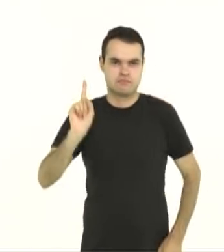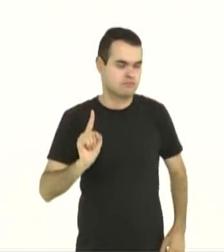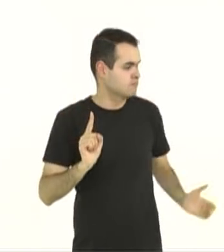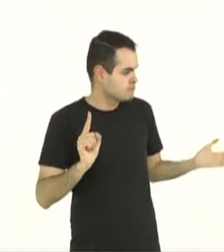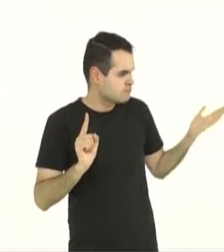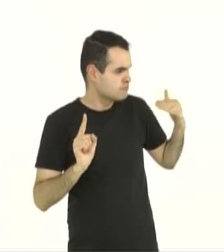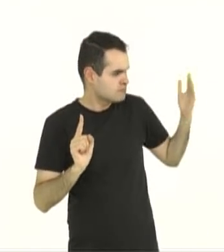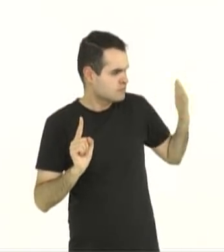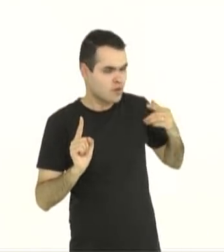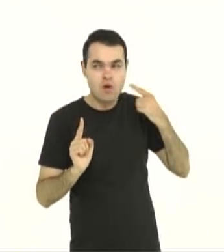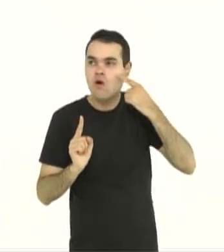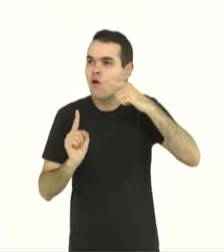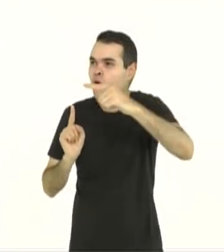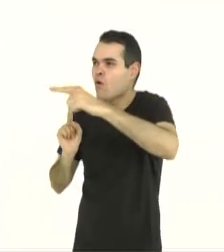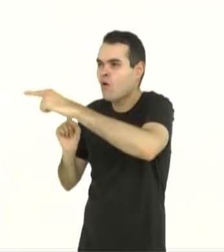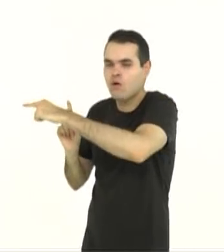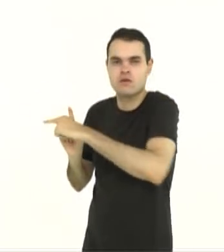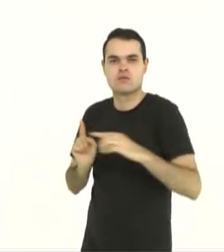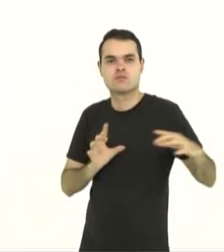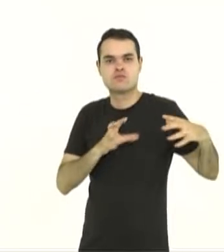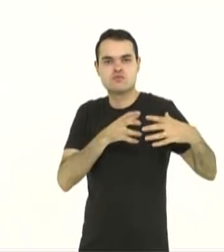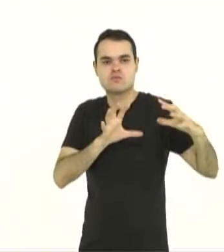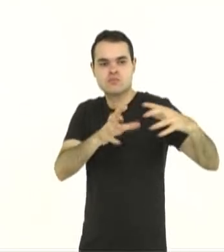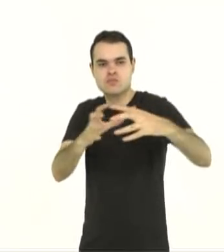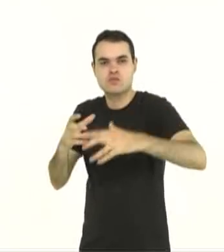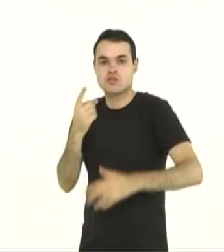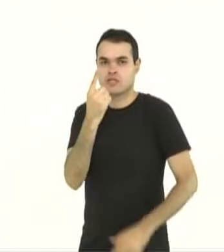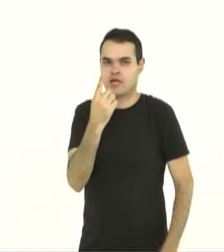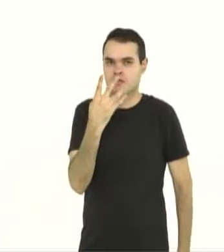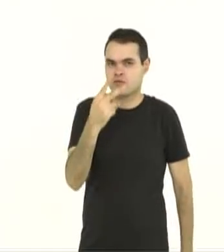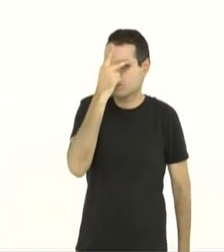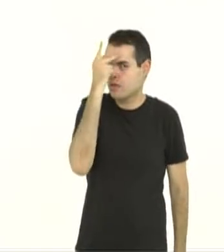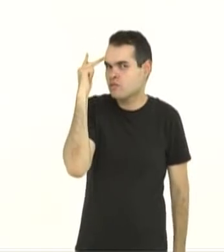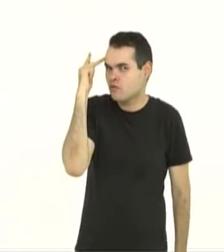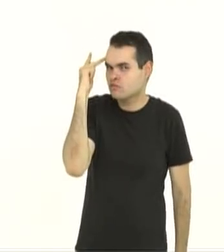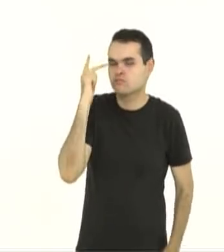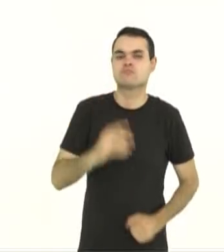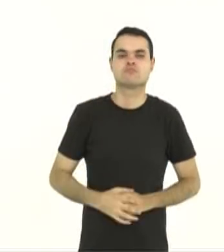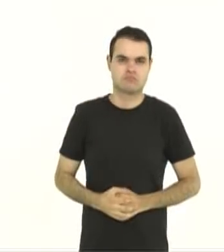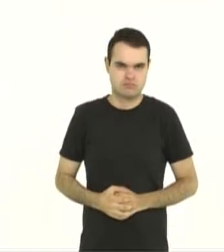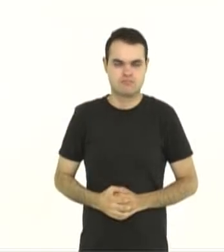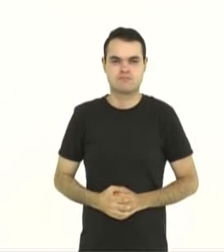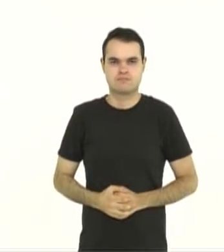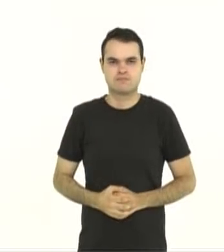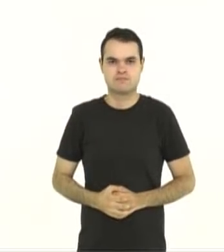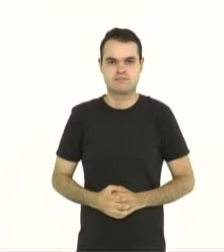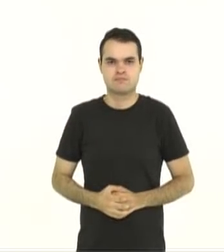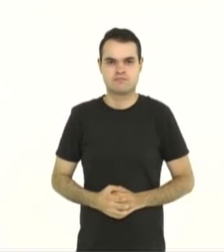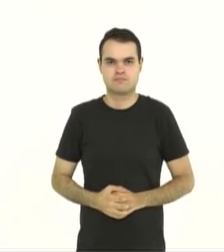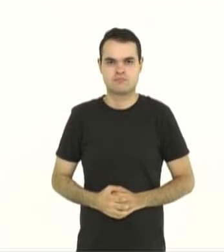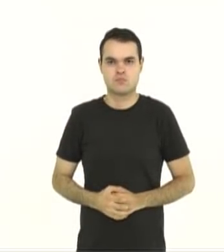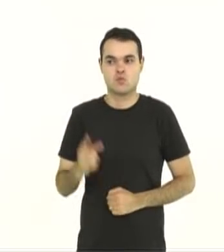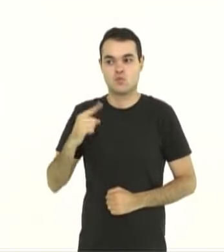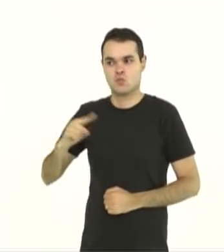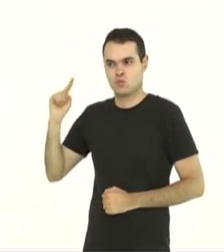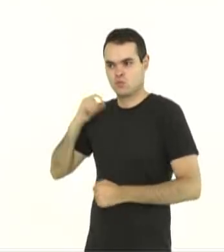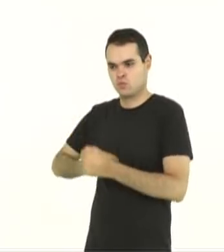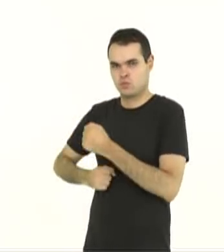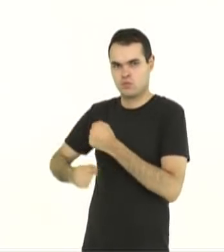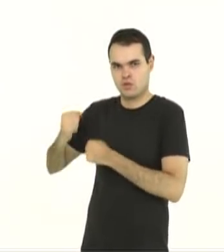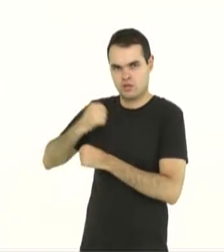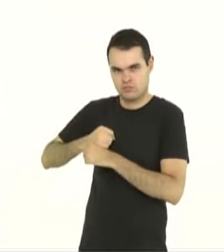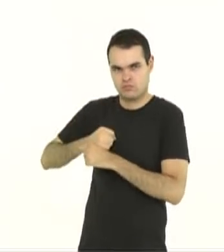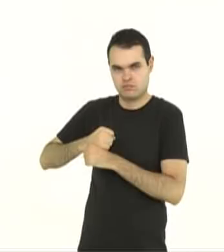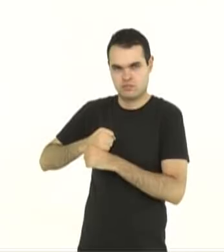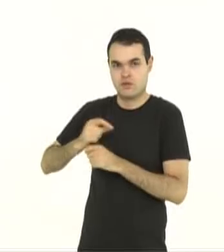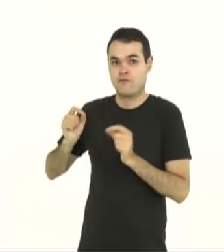turmas são compostas por 14 pessoas. Ó, olha os dados aí, 14 pessoas. No último ano, ele